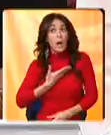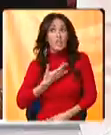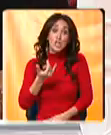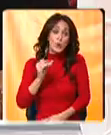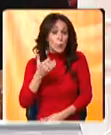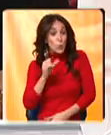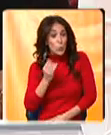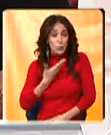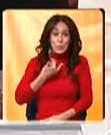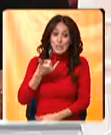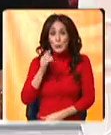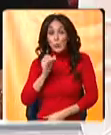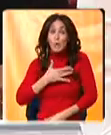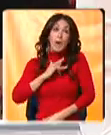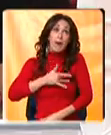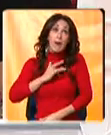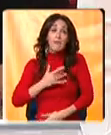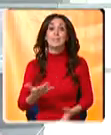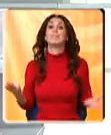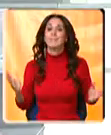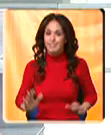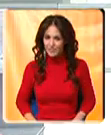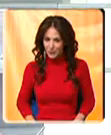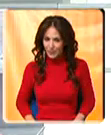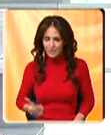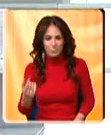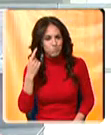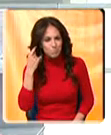Dioguinho. Sim. O que é que já sabe do Dioguinho?